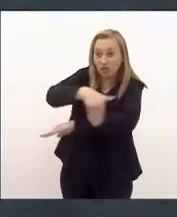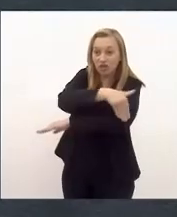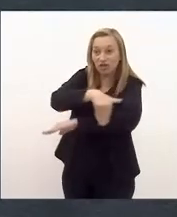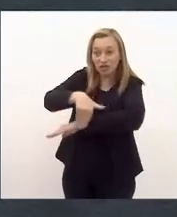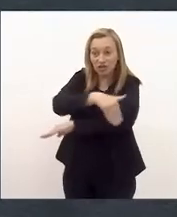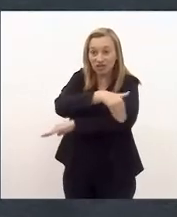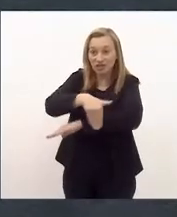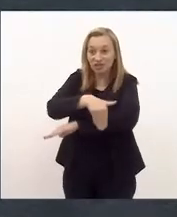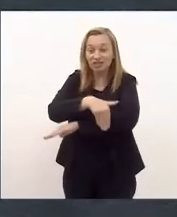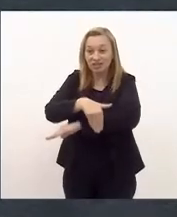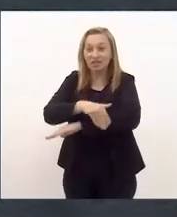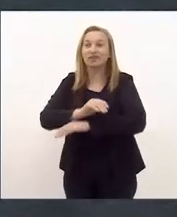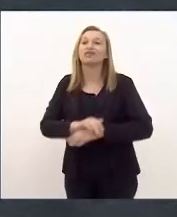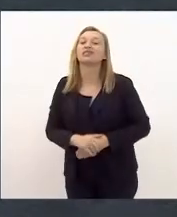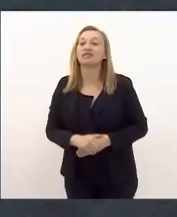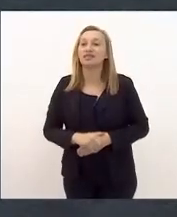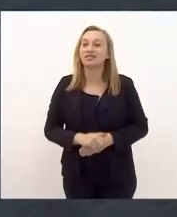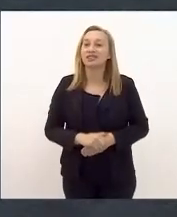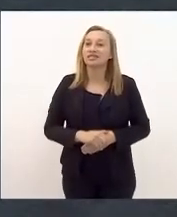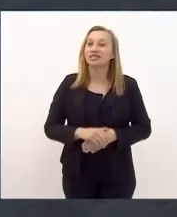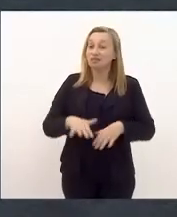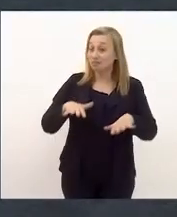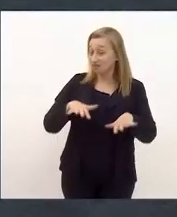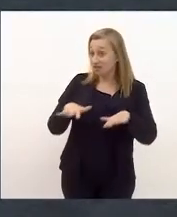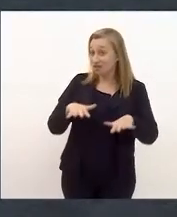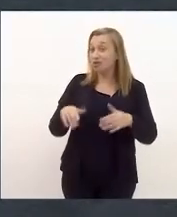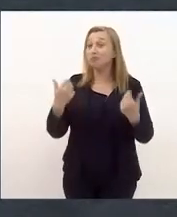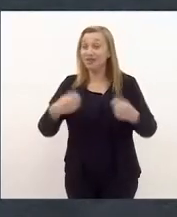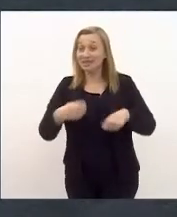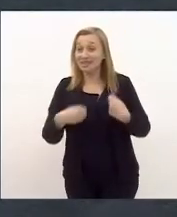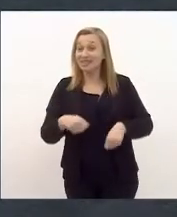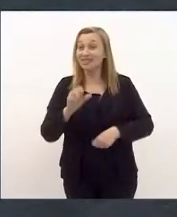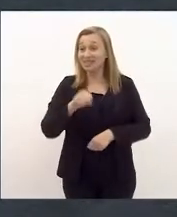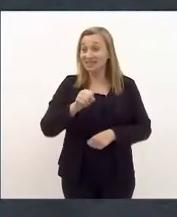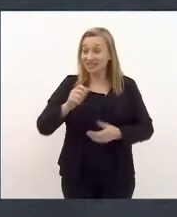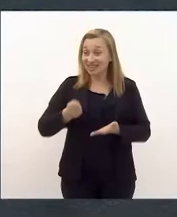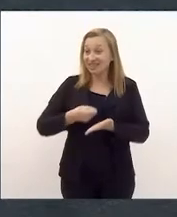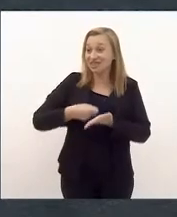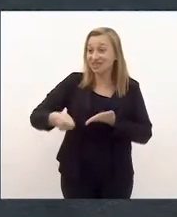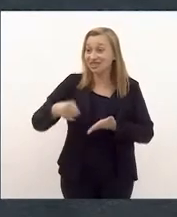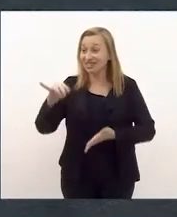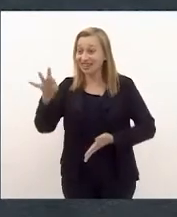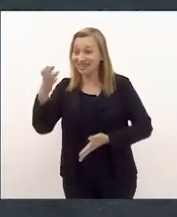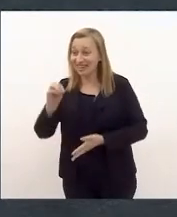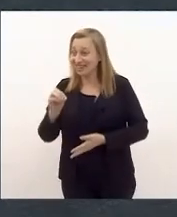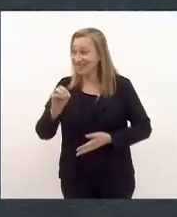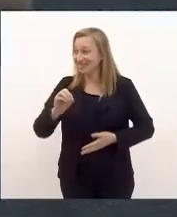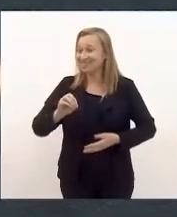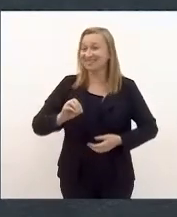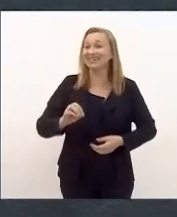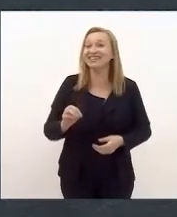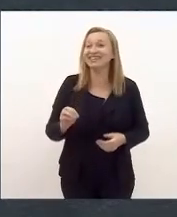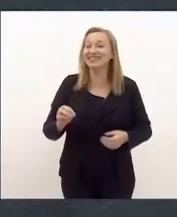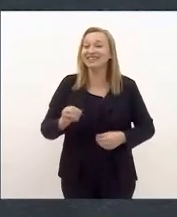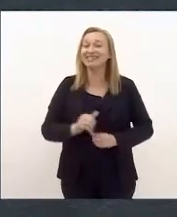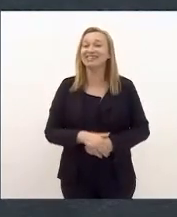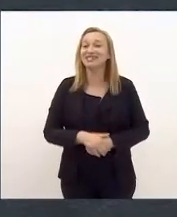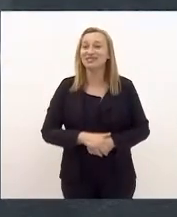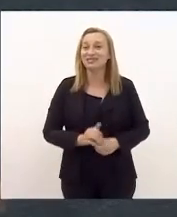o grafite. Então, são manifestações que precisam, sim, estar inscritas no calendário oficial, até para enfrentar